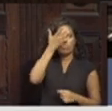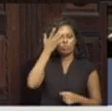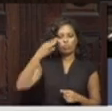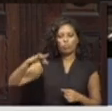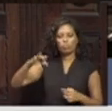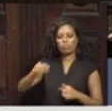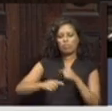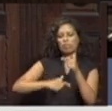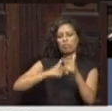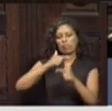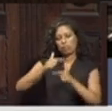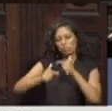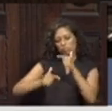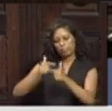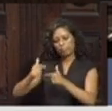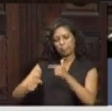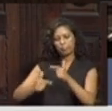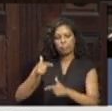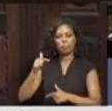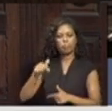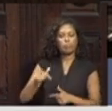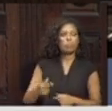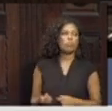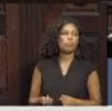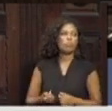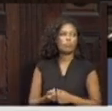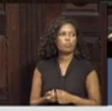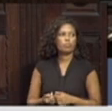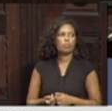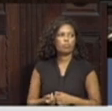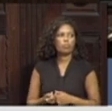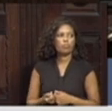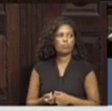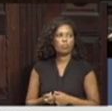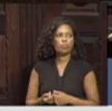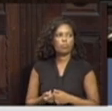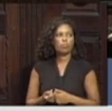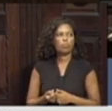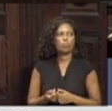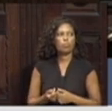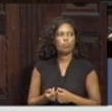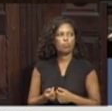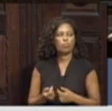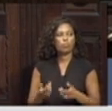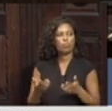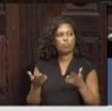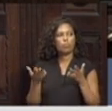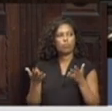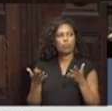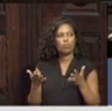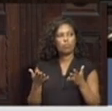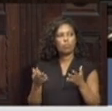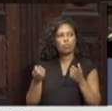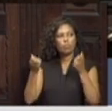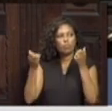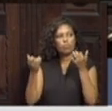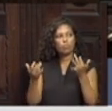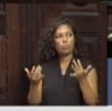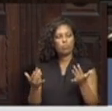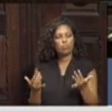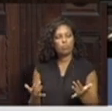Senhora deputada Marta Rocha, que preside este expediente final, senhores deputados, cidadãos que nos